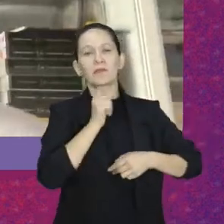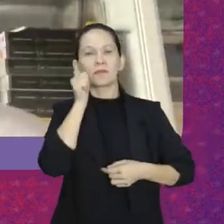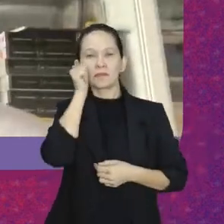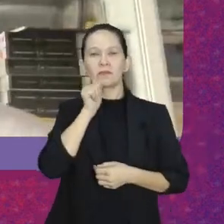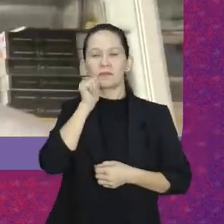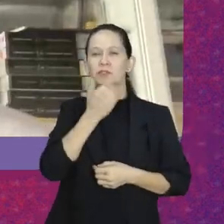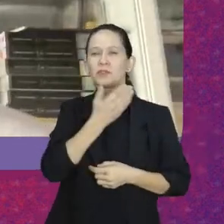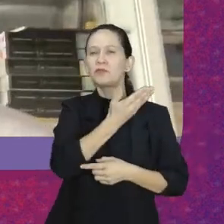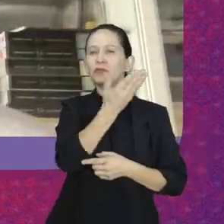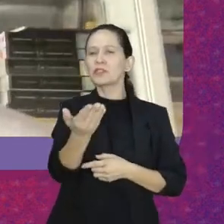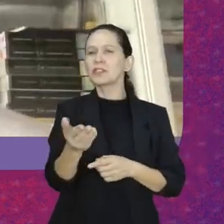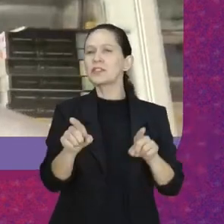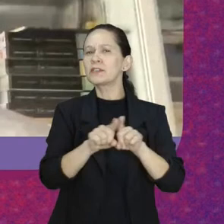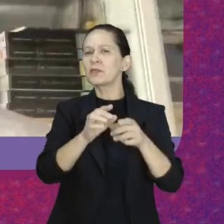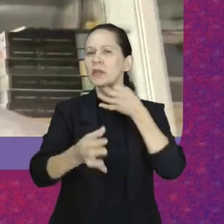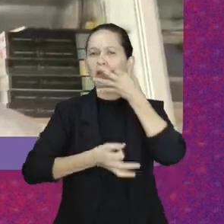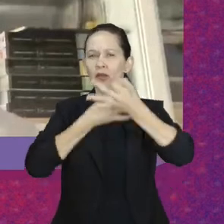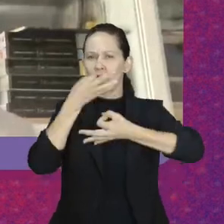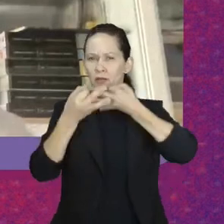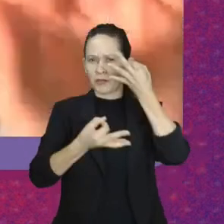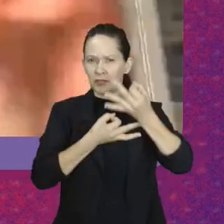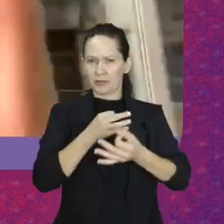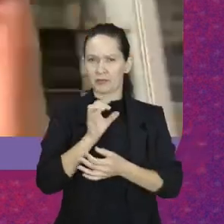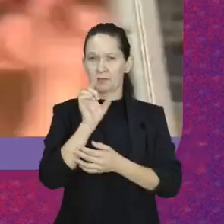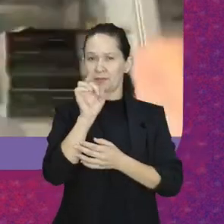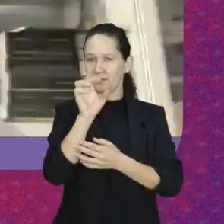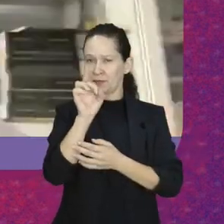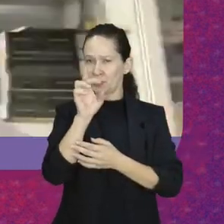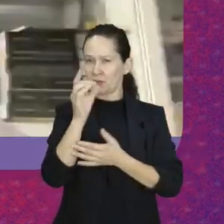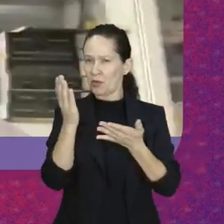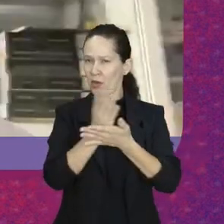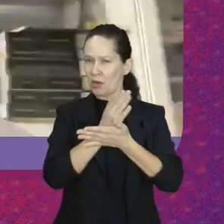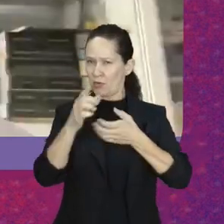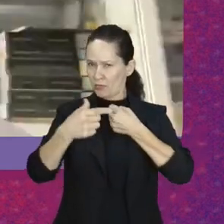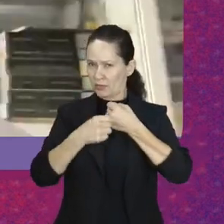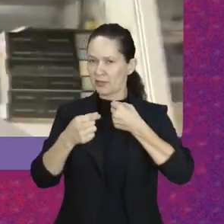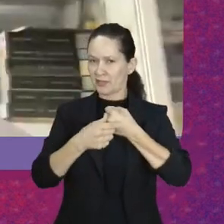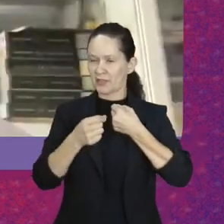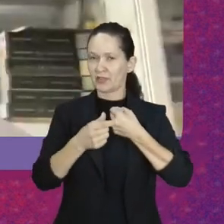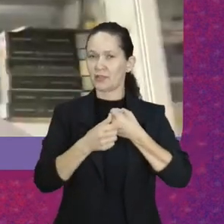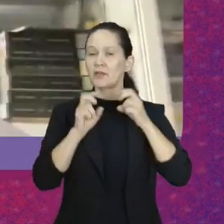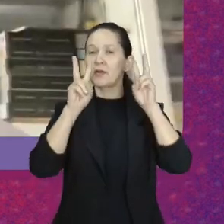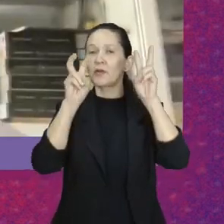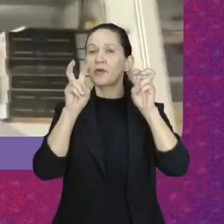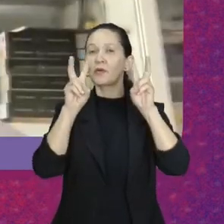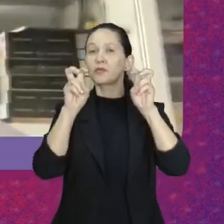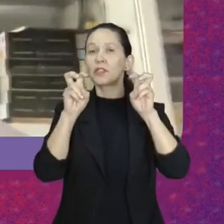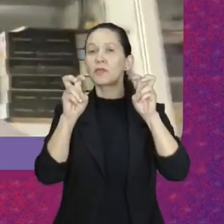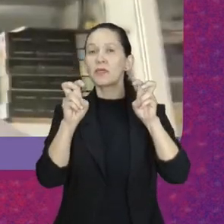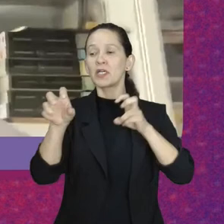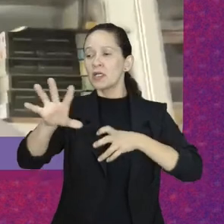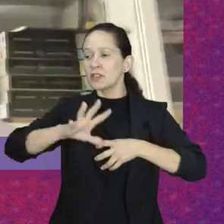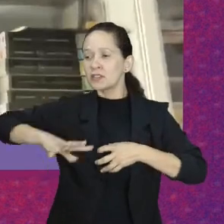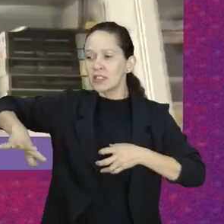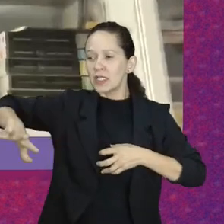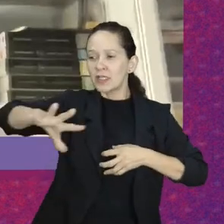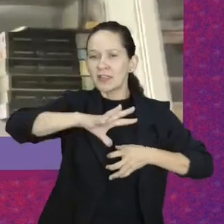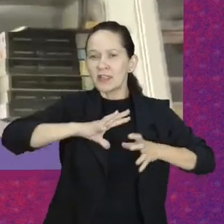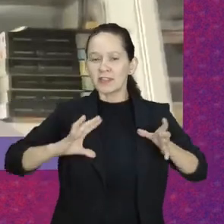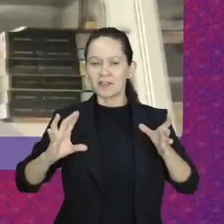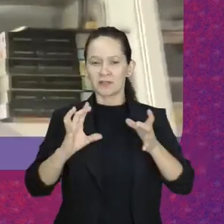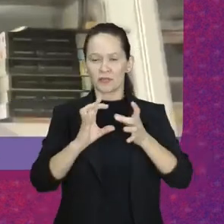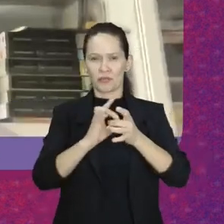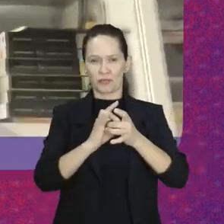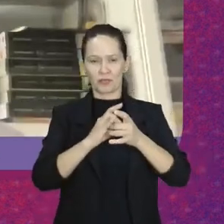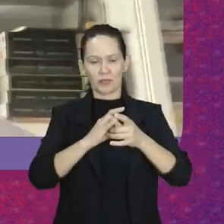E como vocês veem também, só um pontinho aqui que eu queria destacar, a questão da intersetorialidade para a garantia